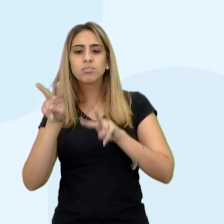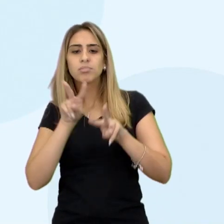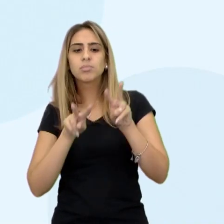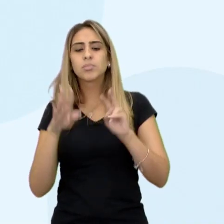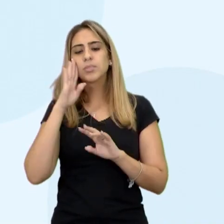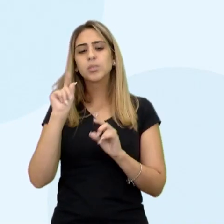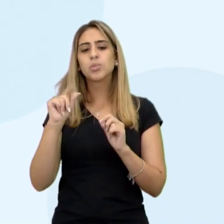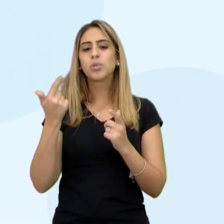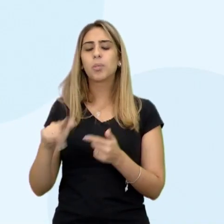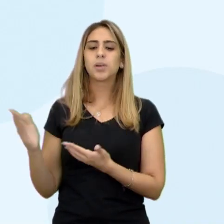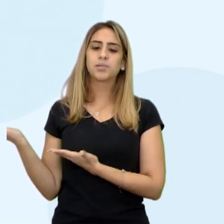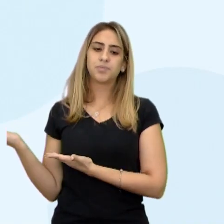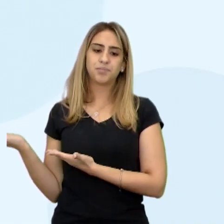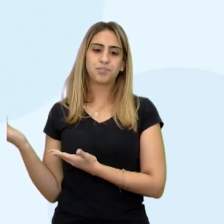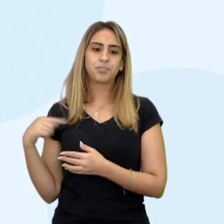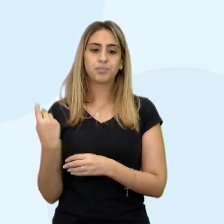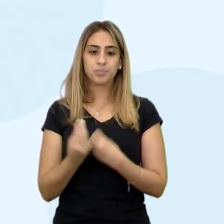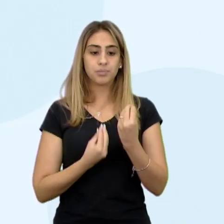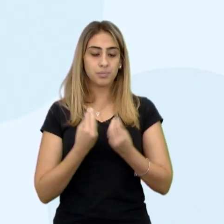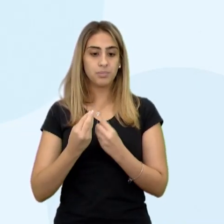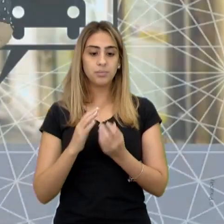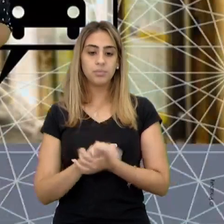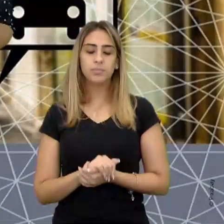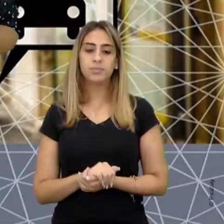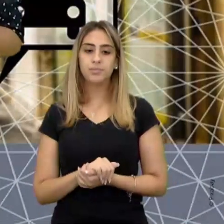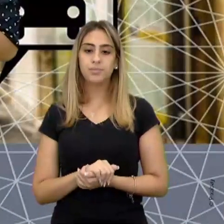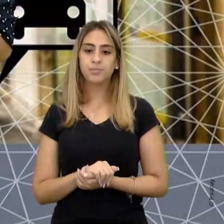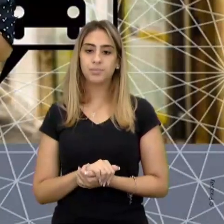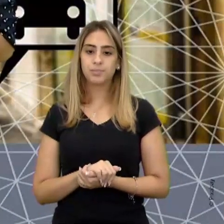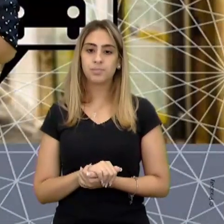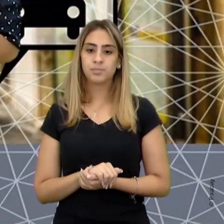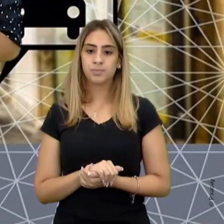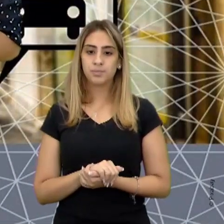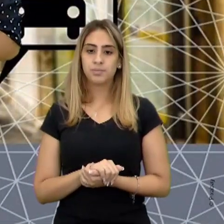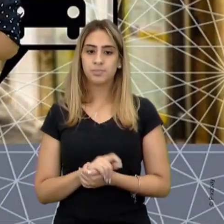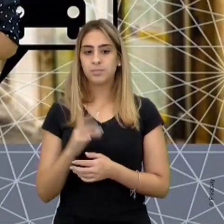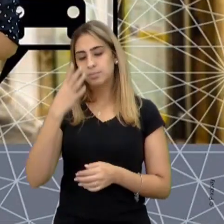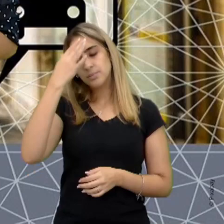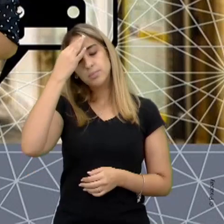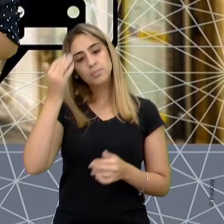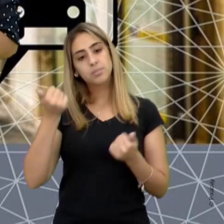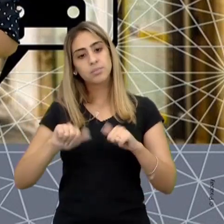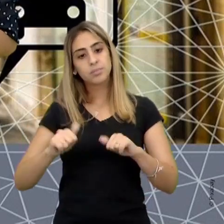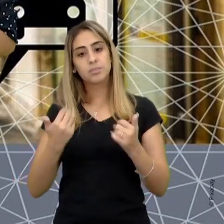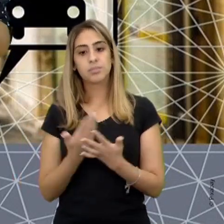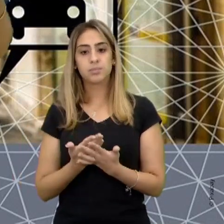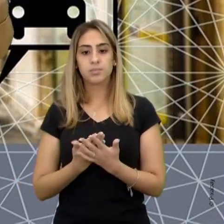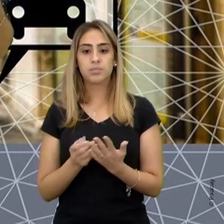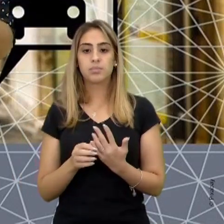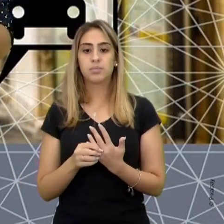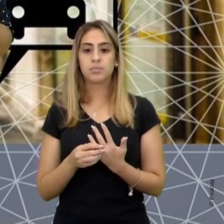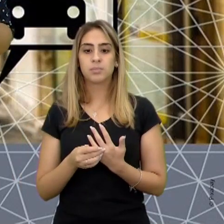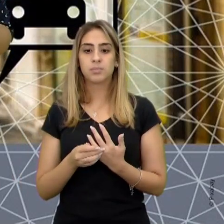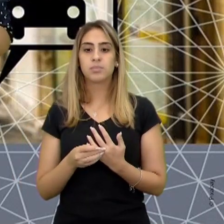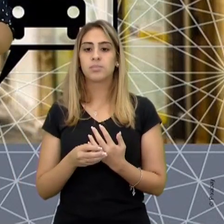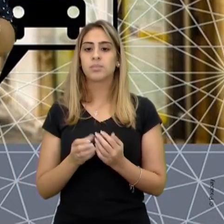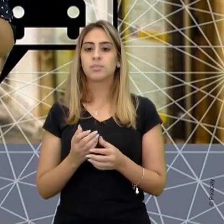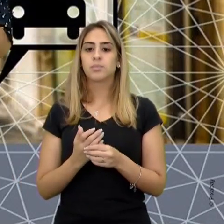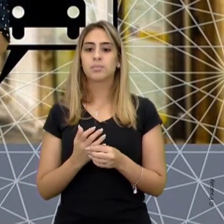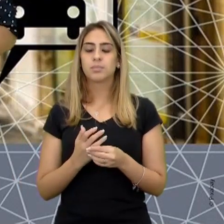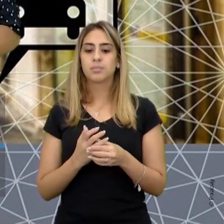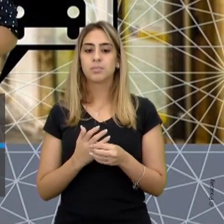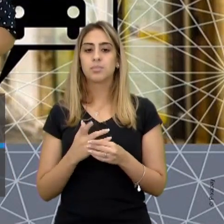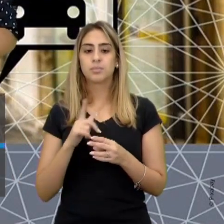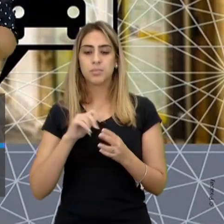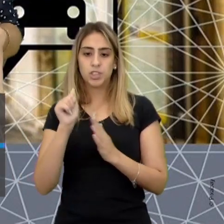Entender um pouco mais desse universo, porque tudo é imagem, né, Pro Mauro? E é isso aí, gente. Não esquece também de avaliar a aula, né? Boa, Pro! E tem tarefa